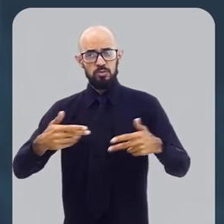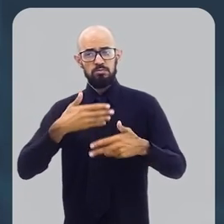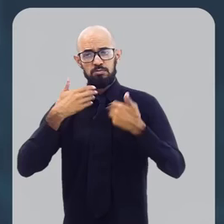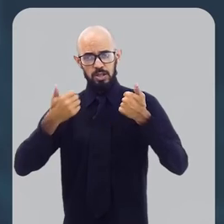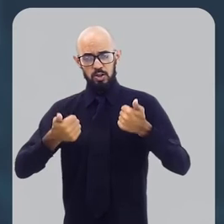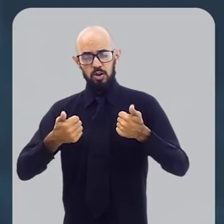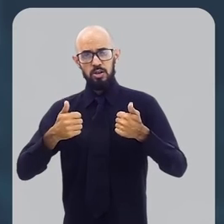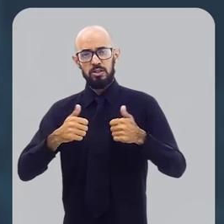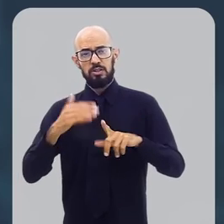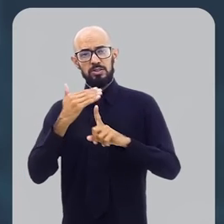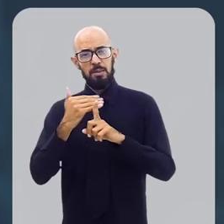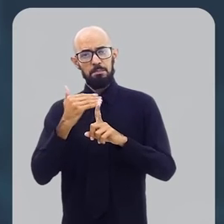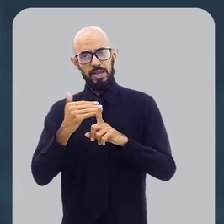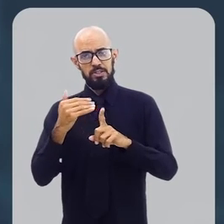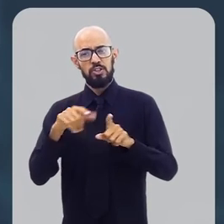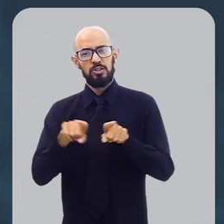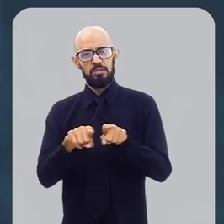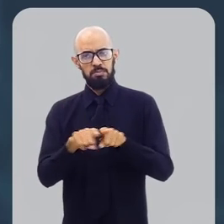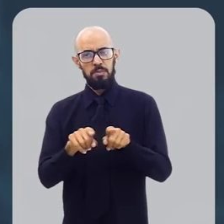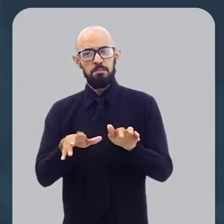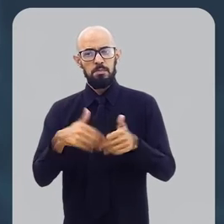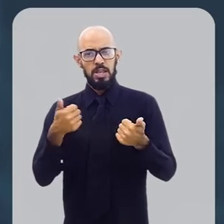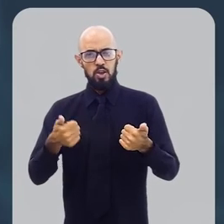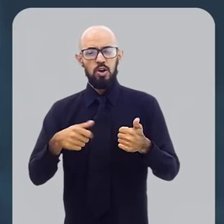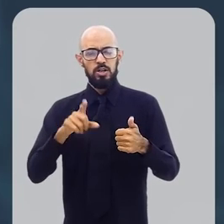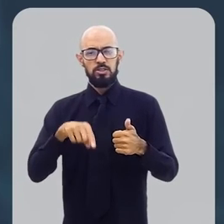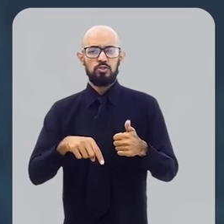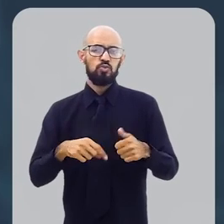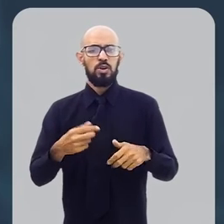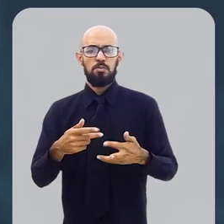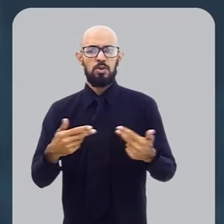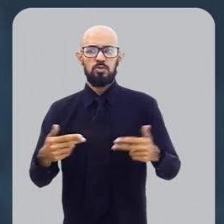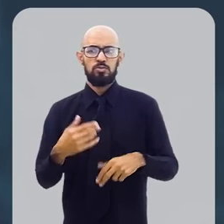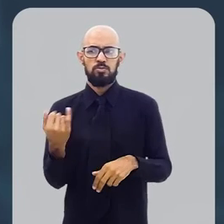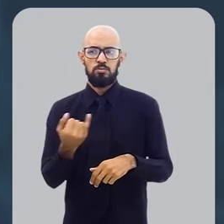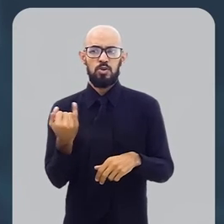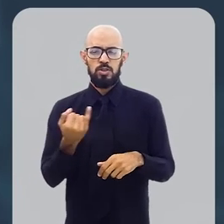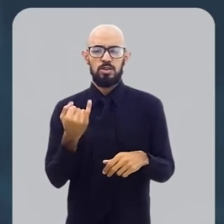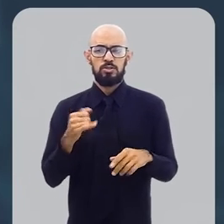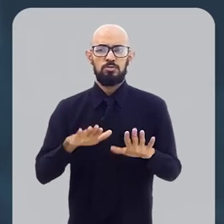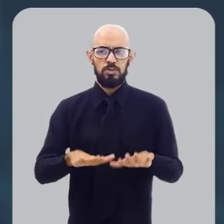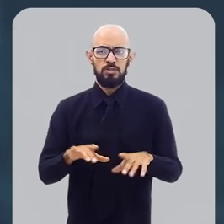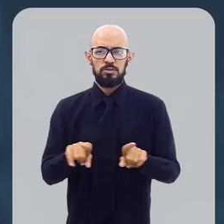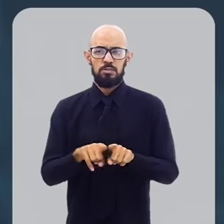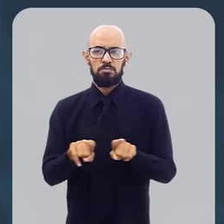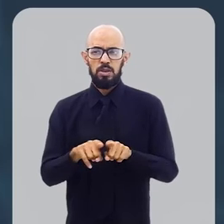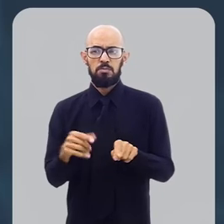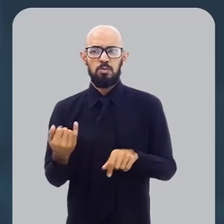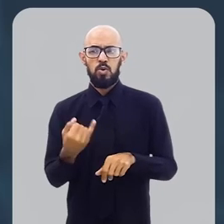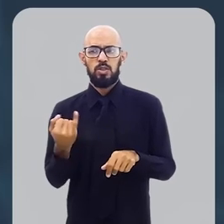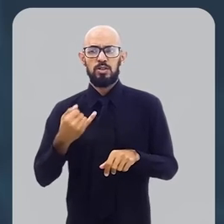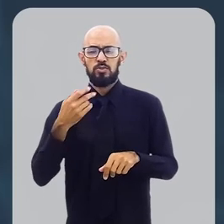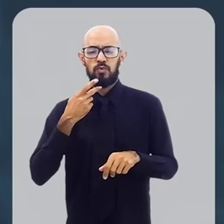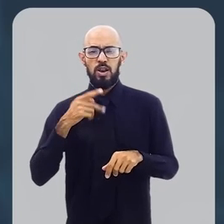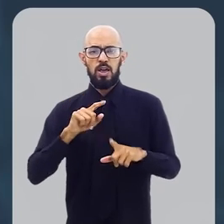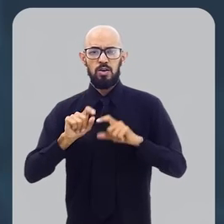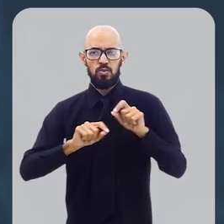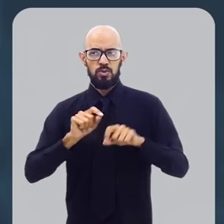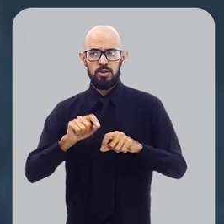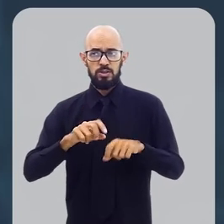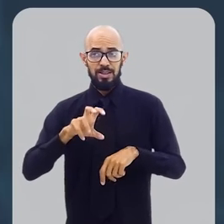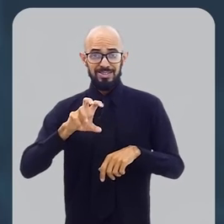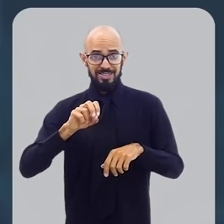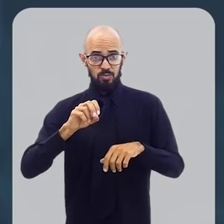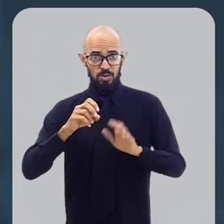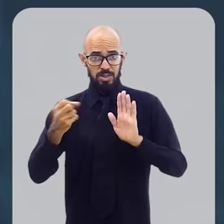uma energia, aquilo, as coisas melhoram, né? Então, essa média tende a melhorar. Então, acho que isso é um fator super importante, mas também acho